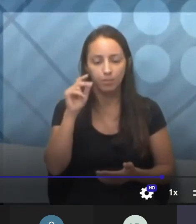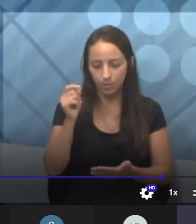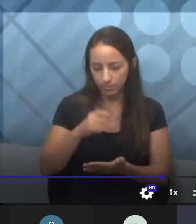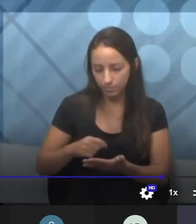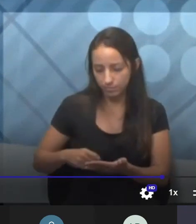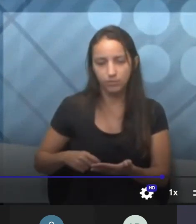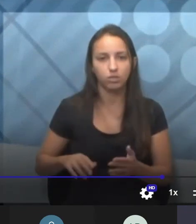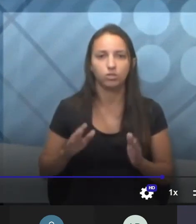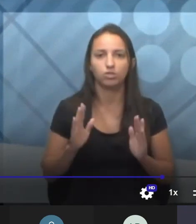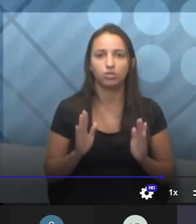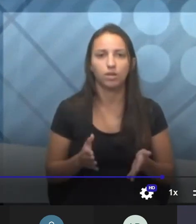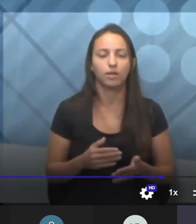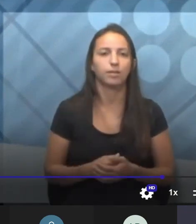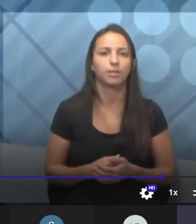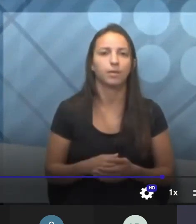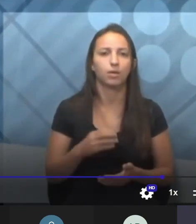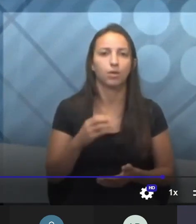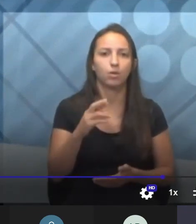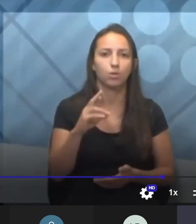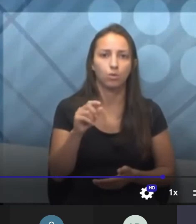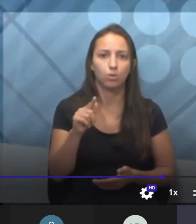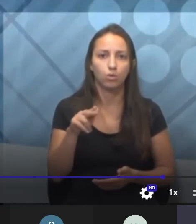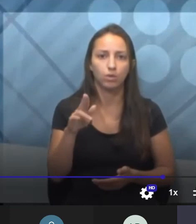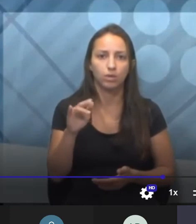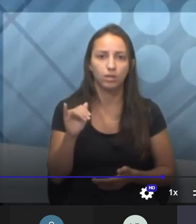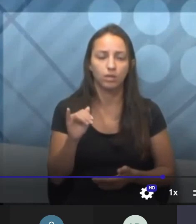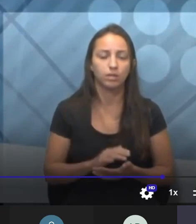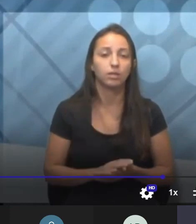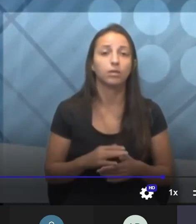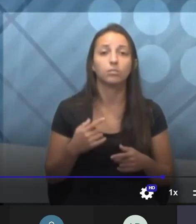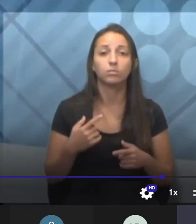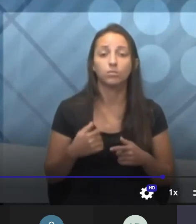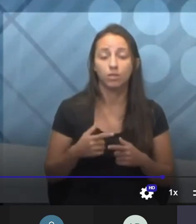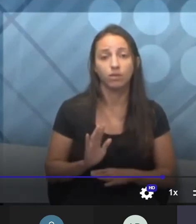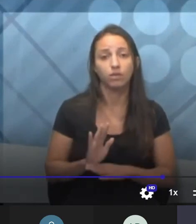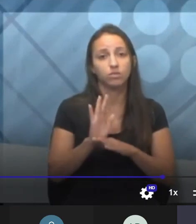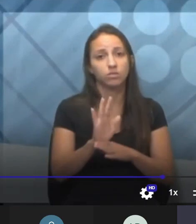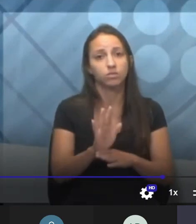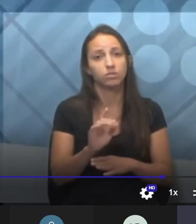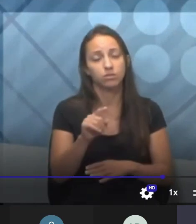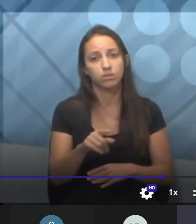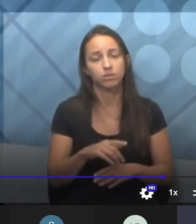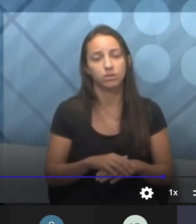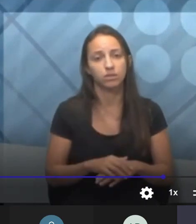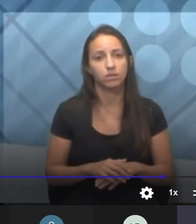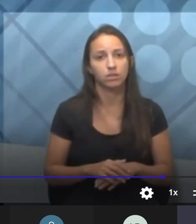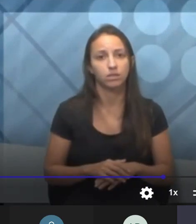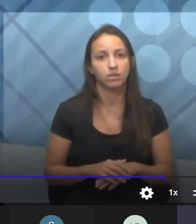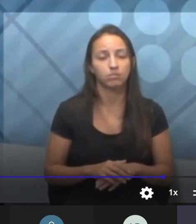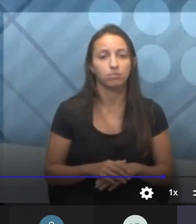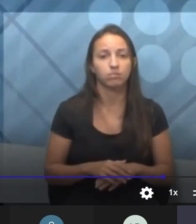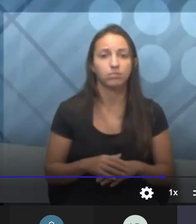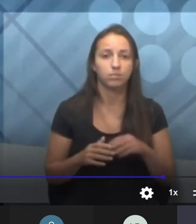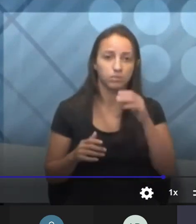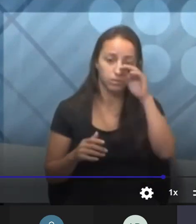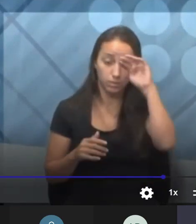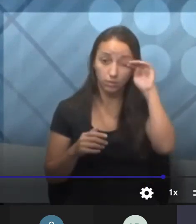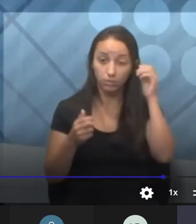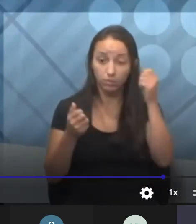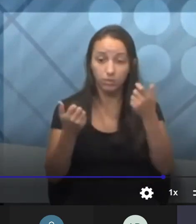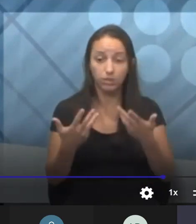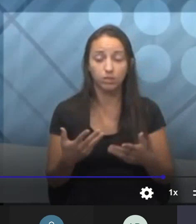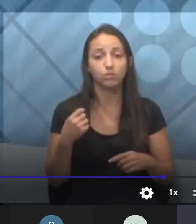falar, já anota, faz um croquis, porque isso vai te ajudar a desenvolver um memorial justificativo